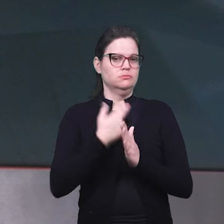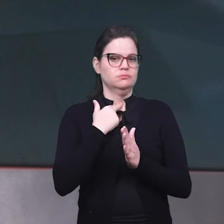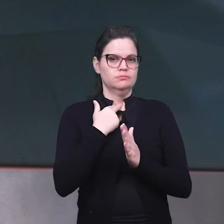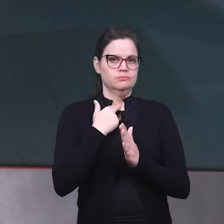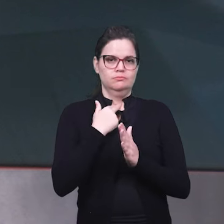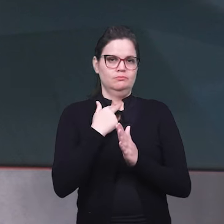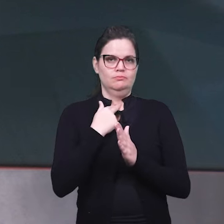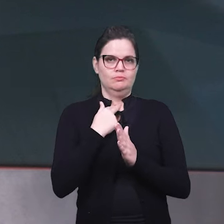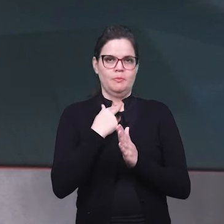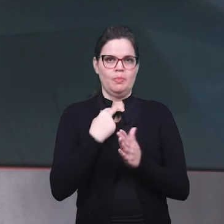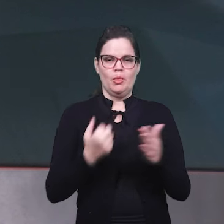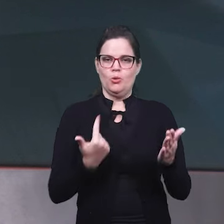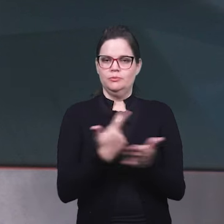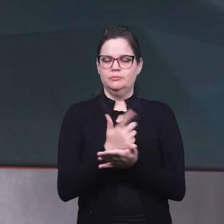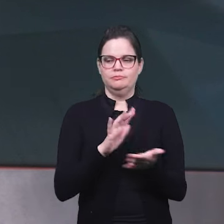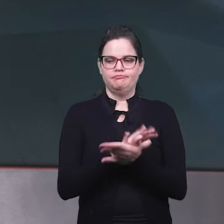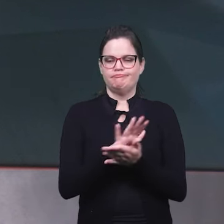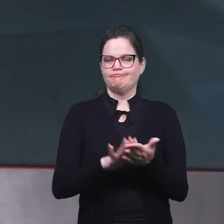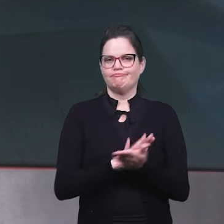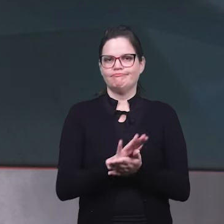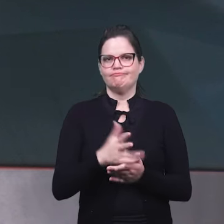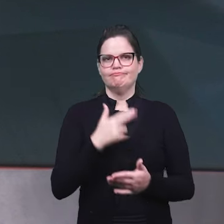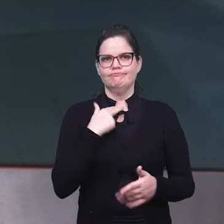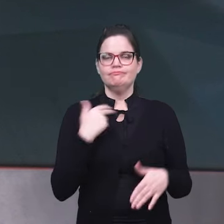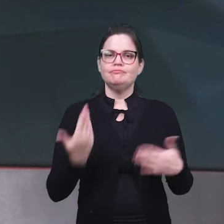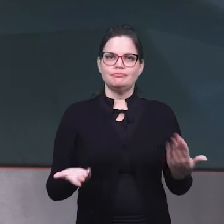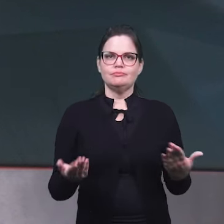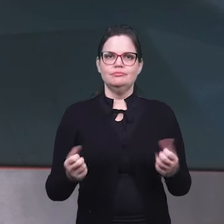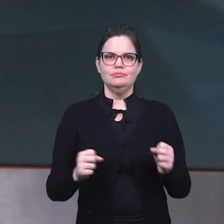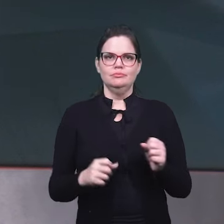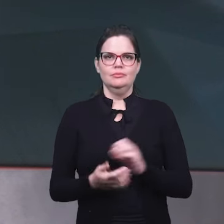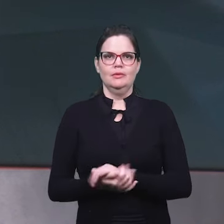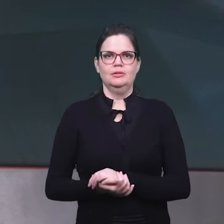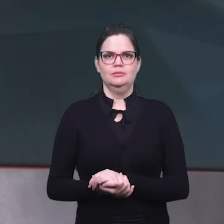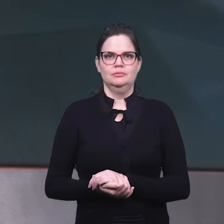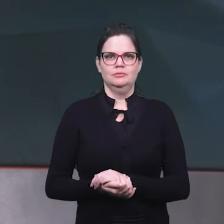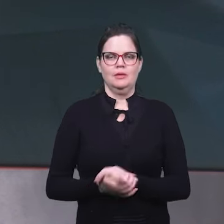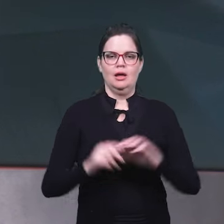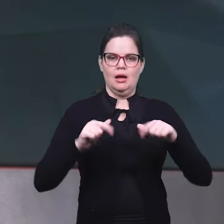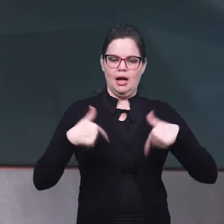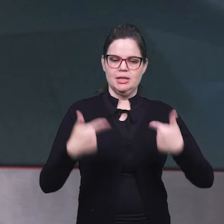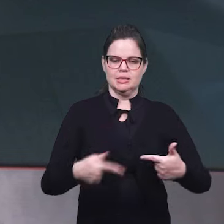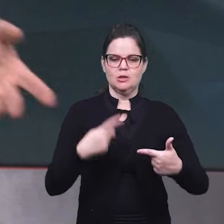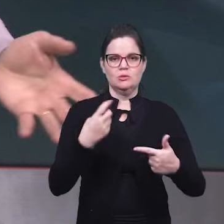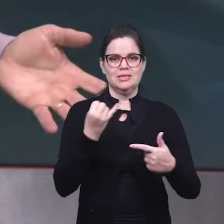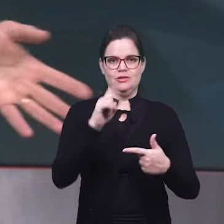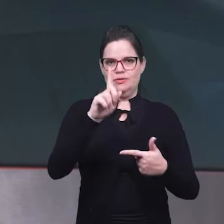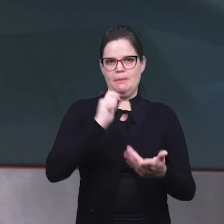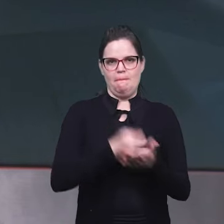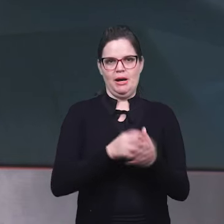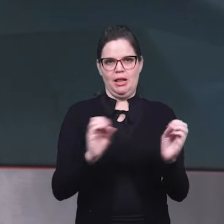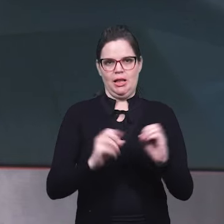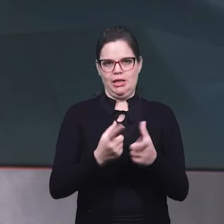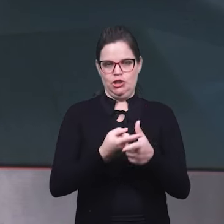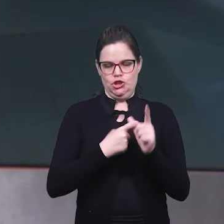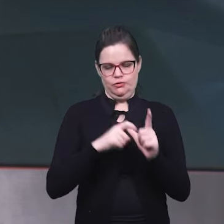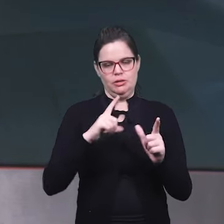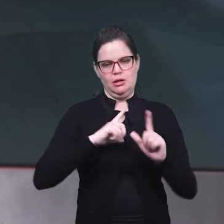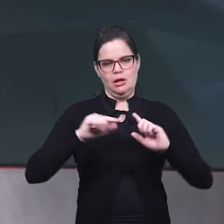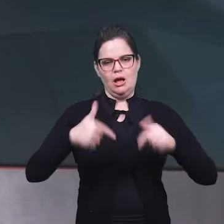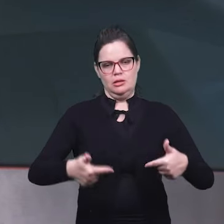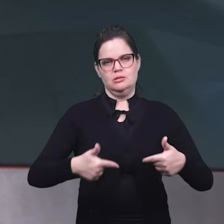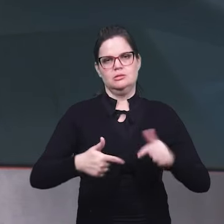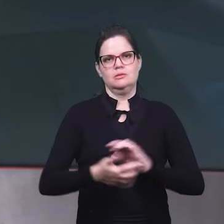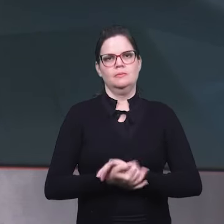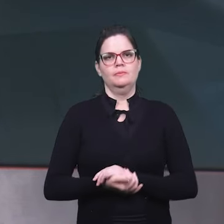seu crédito está extinto, você não pode comprar mais nada a prazo, né? Então essas são as